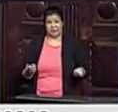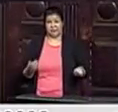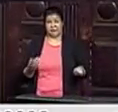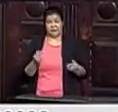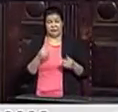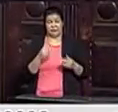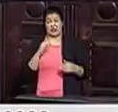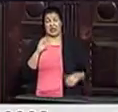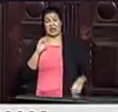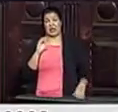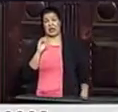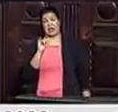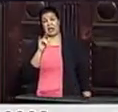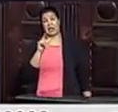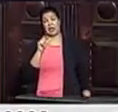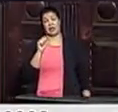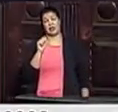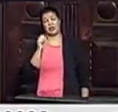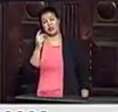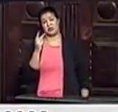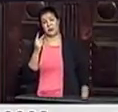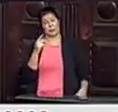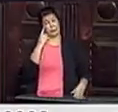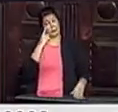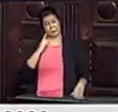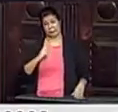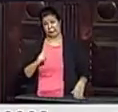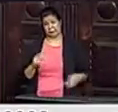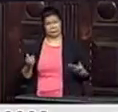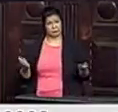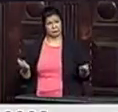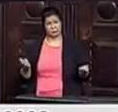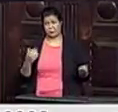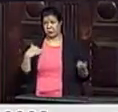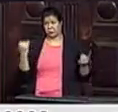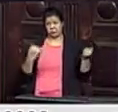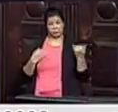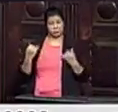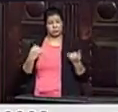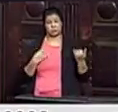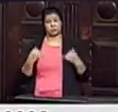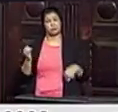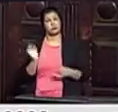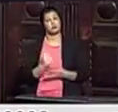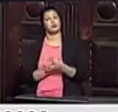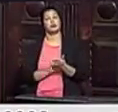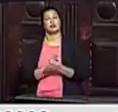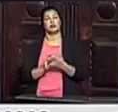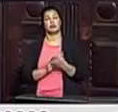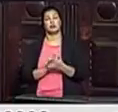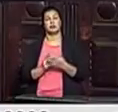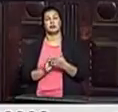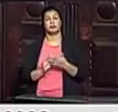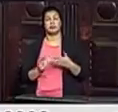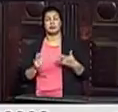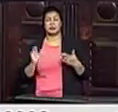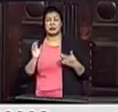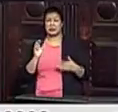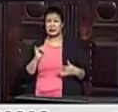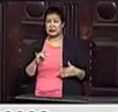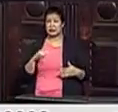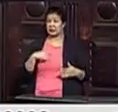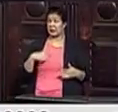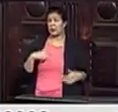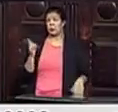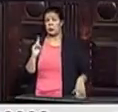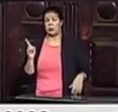caixa 2 enorme nenhum. Pelo menos não saiu nenhuma notícia disso. Não vi ninguém ter ainda a conta rejeitada por caixa